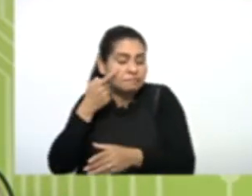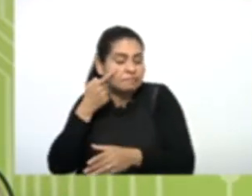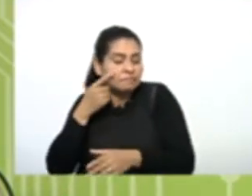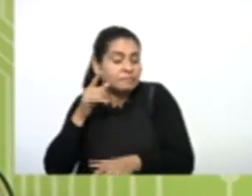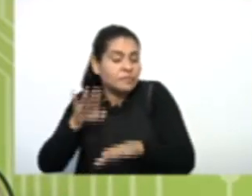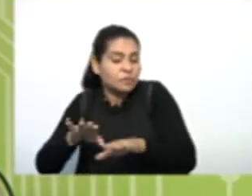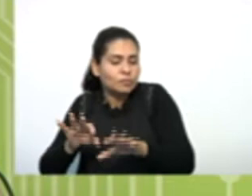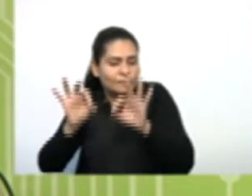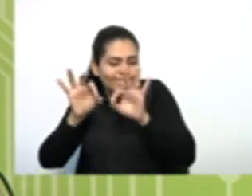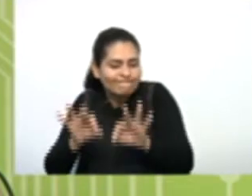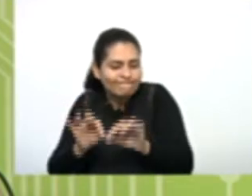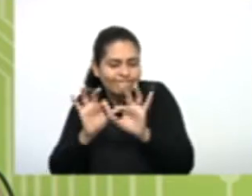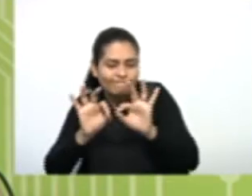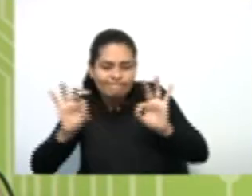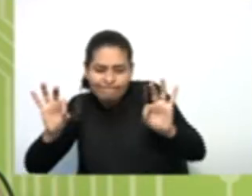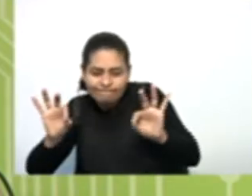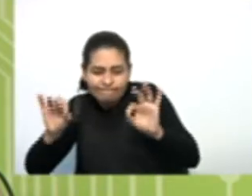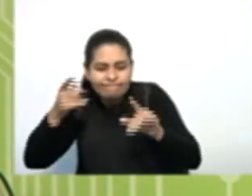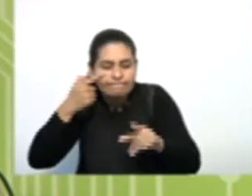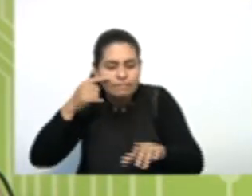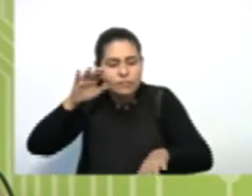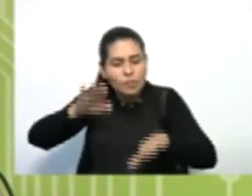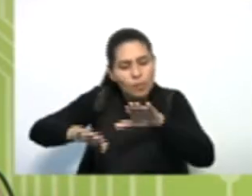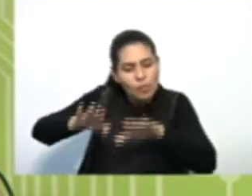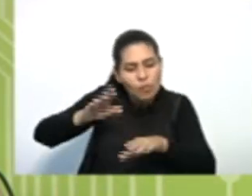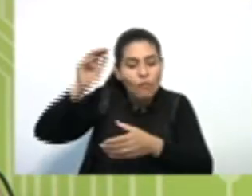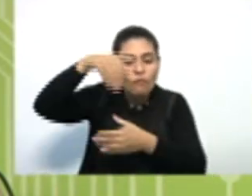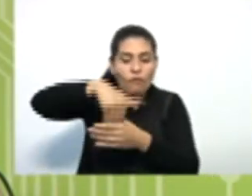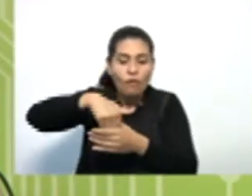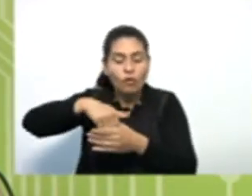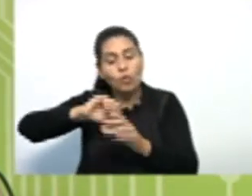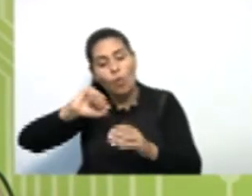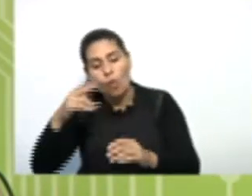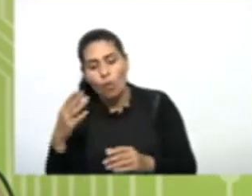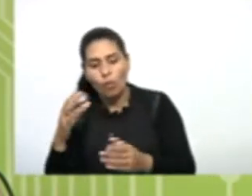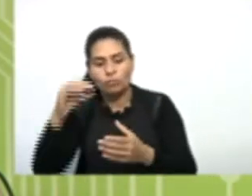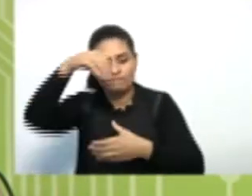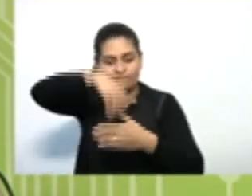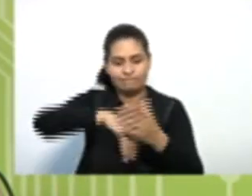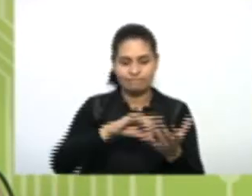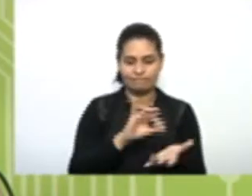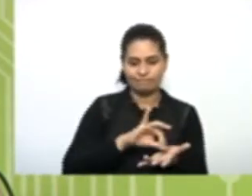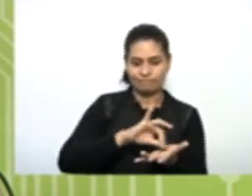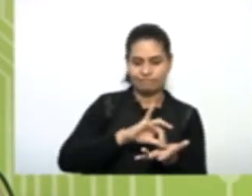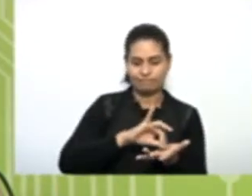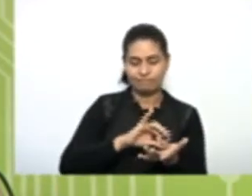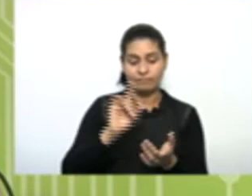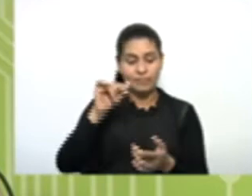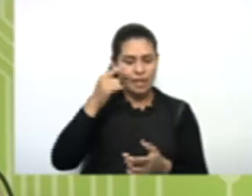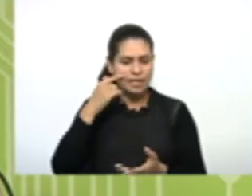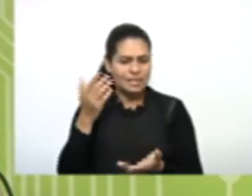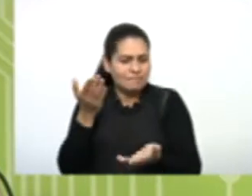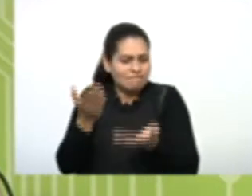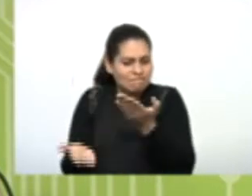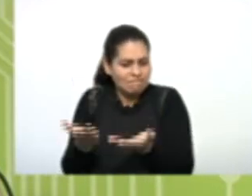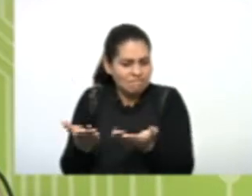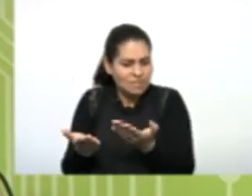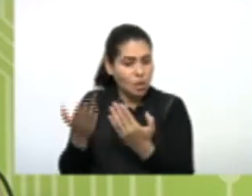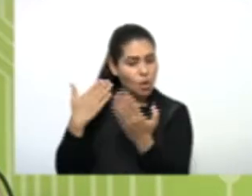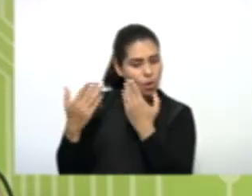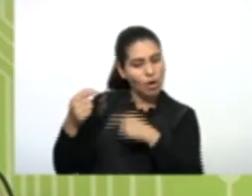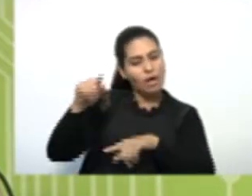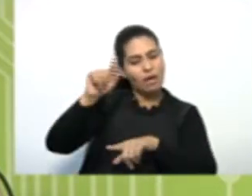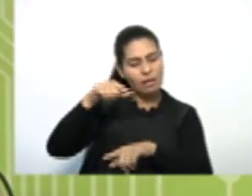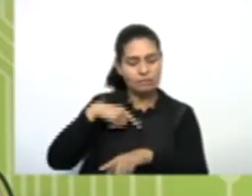tem uma medida que vai balancear um voto dentro de uma empresa capitalista. E esse peso, essa medida, é